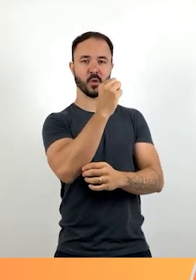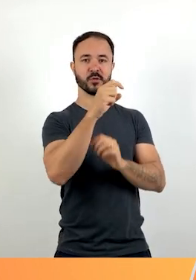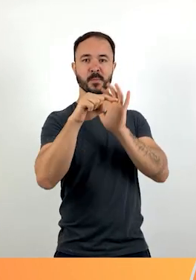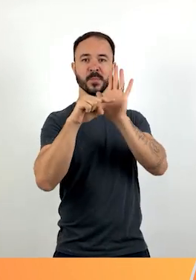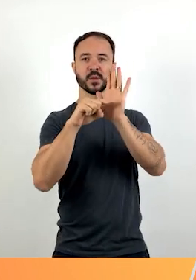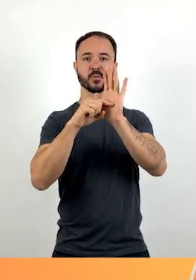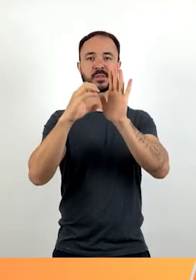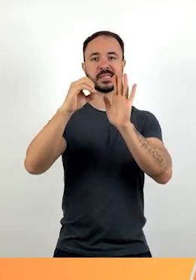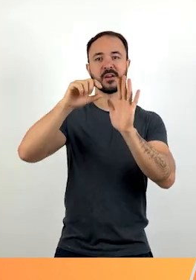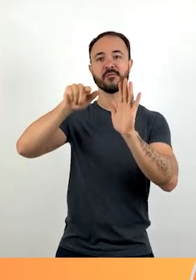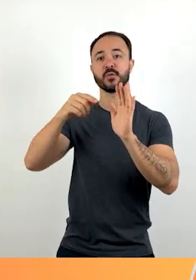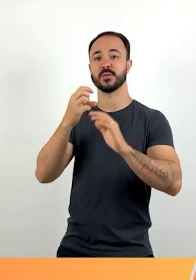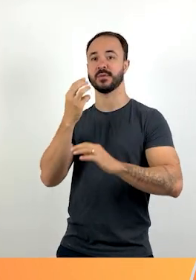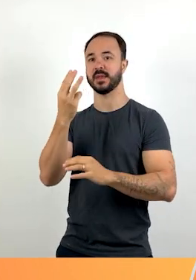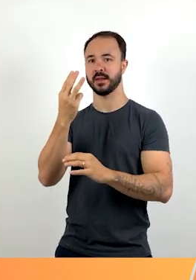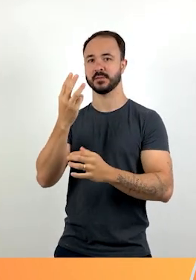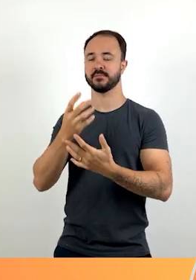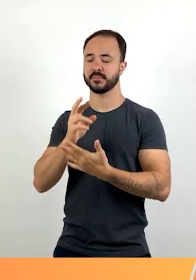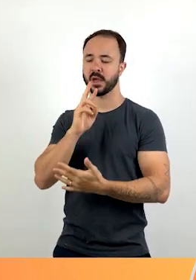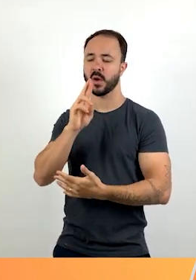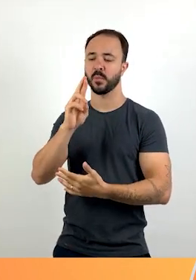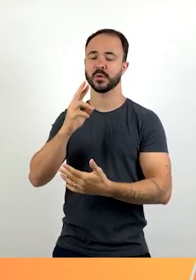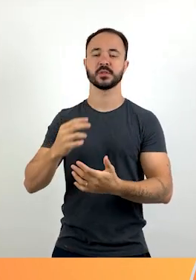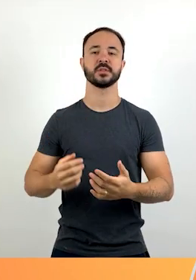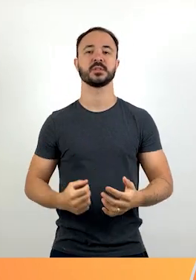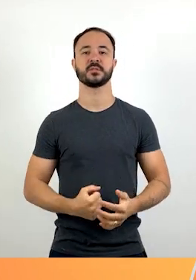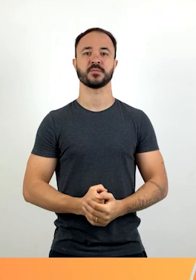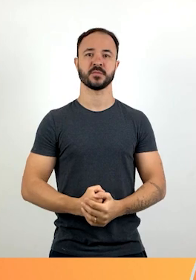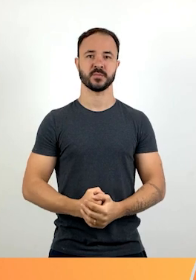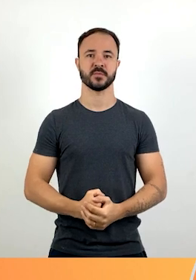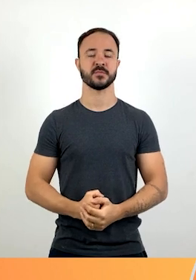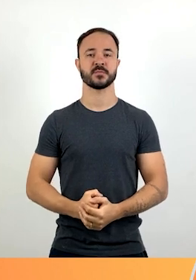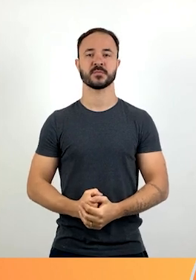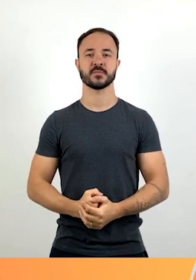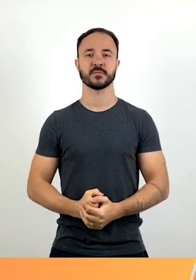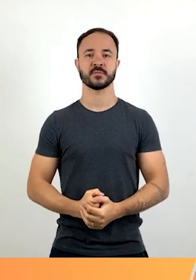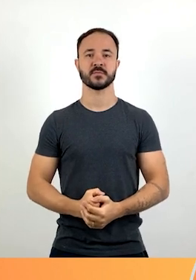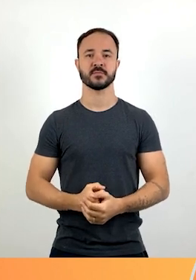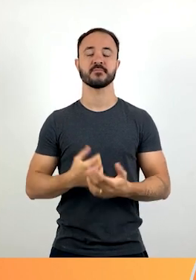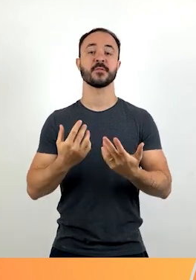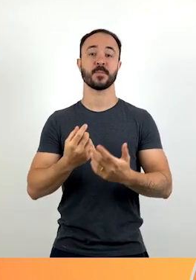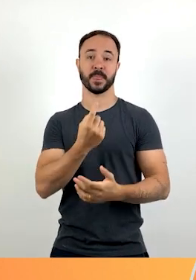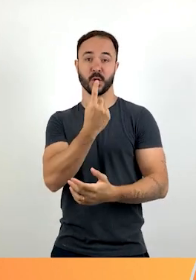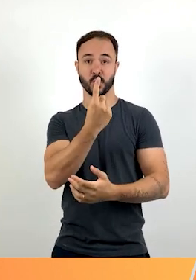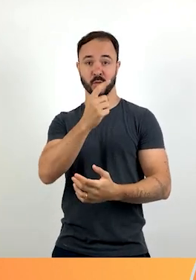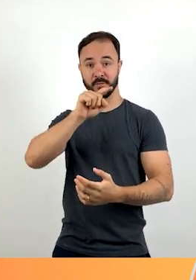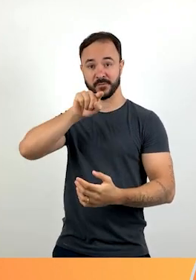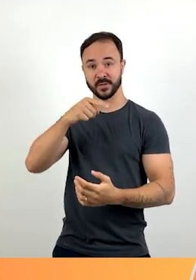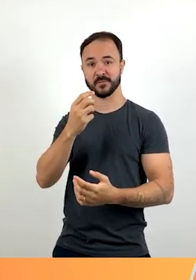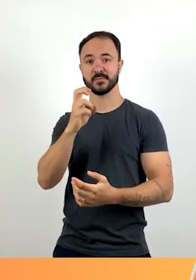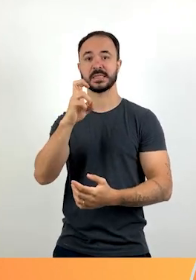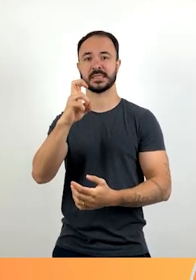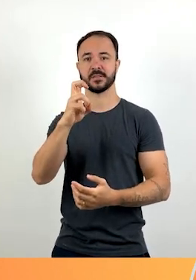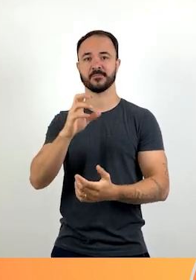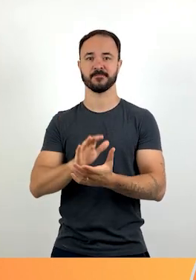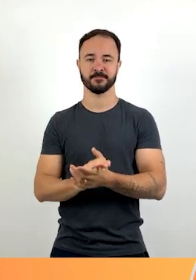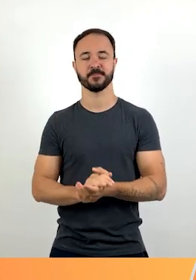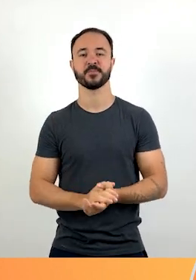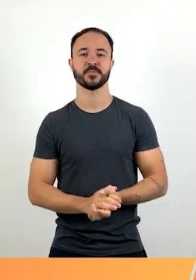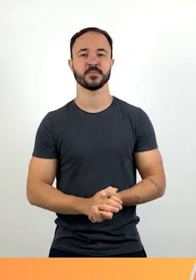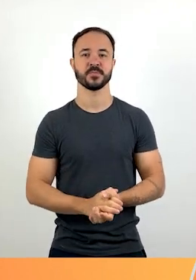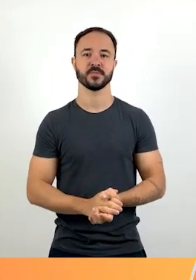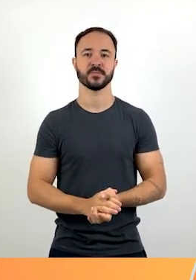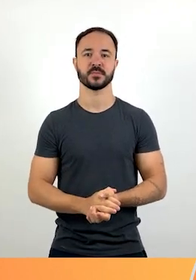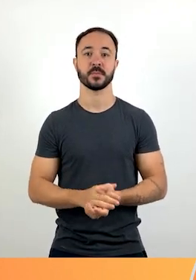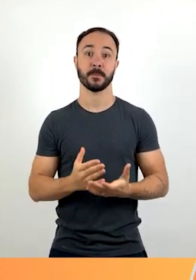8 menos 3 é 5, 1 menos 0 é 1. Ficaria 1,5. Como o maior número é negativo,